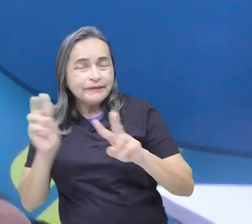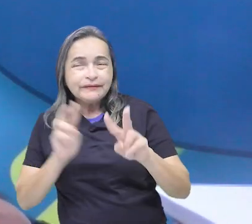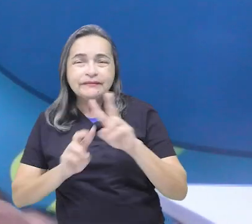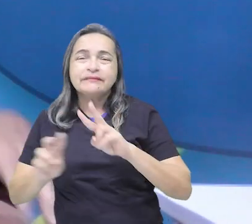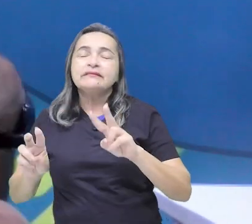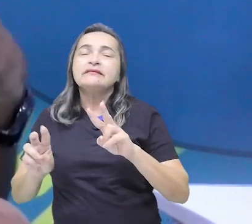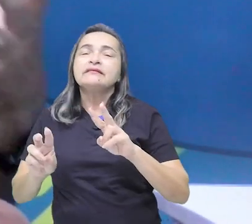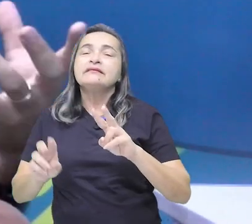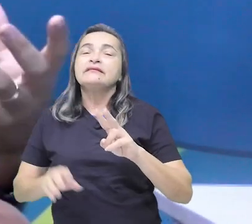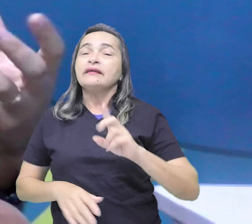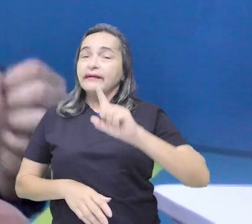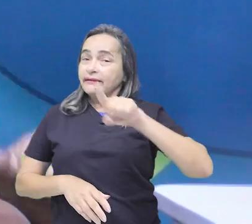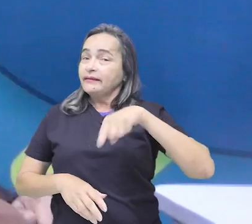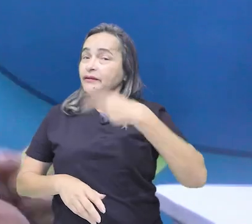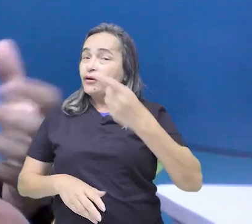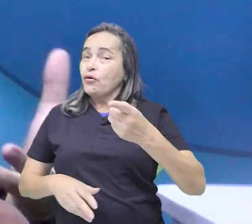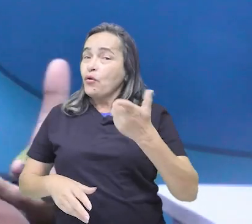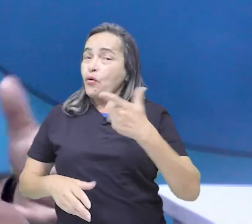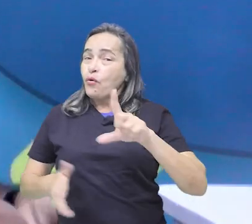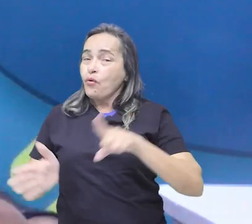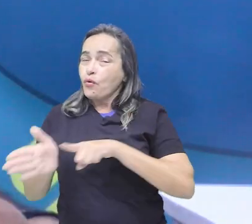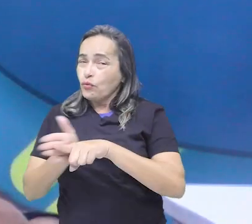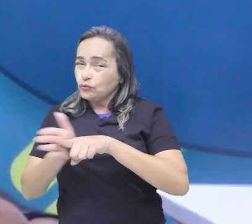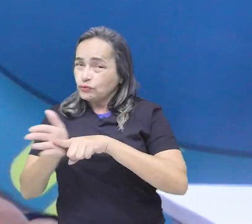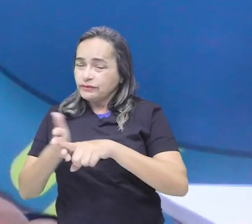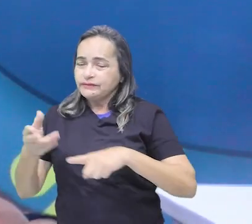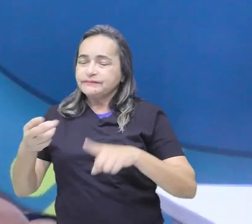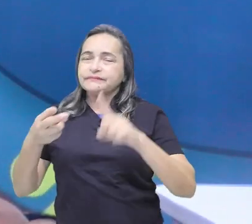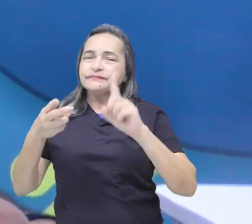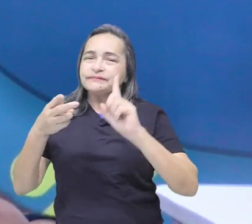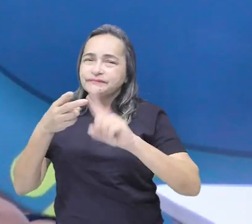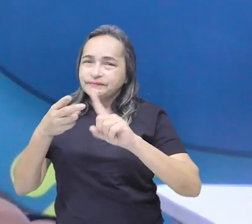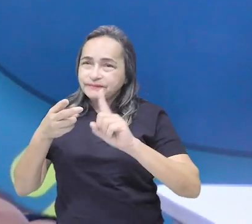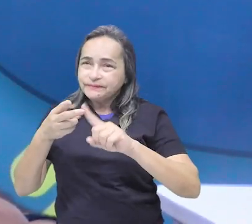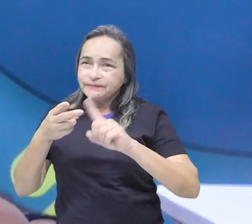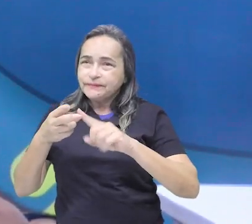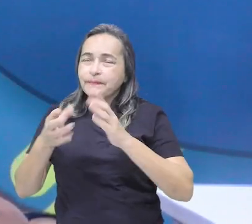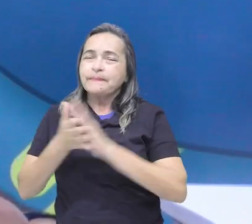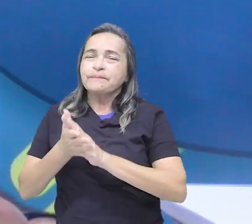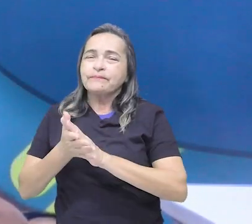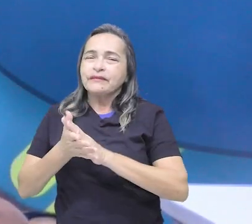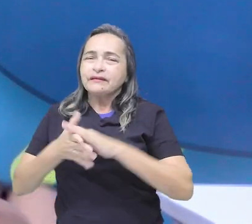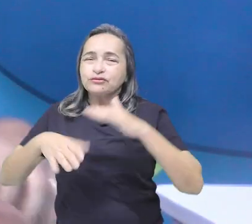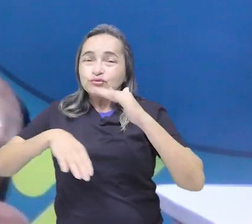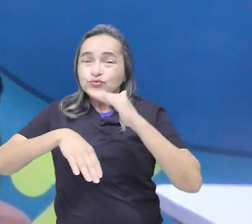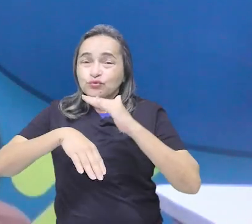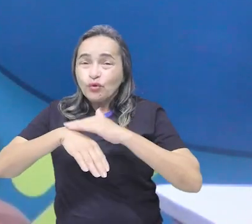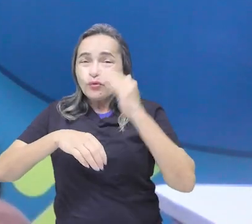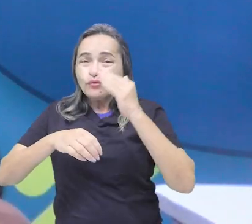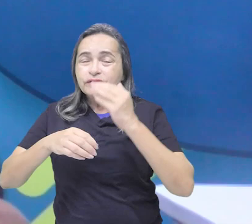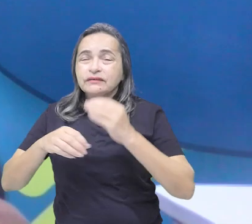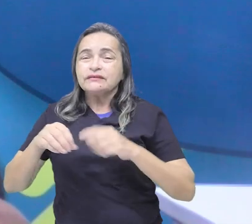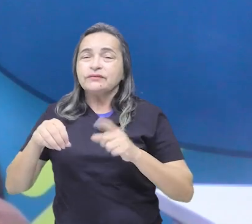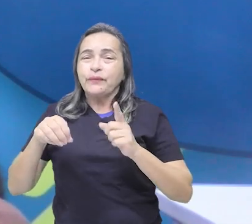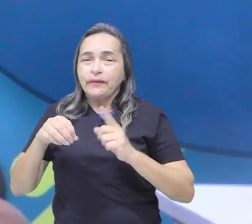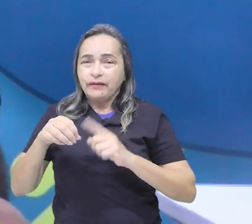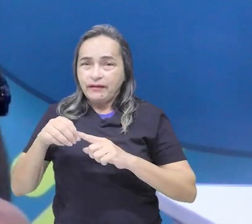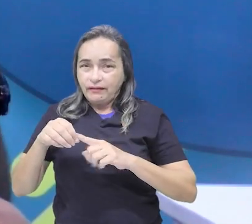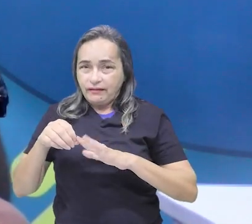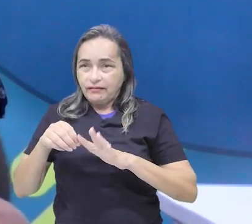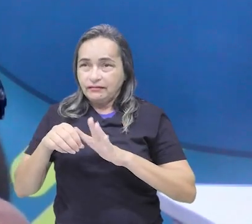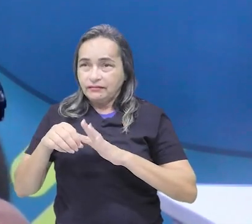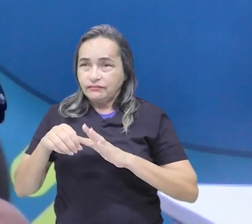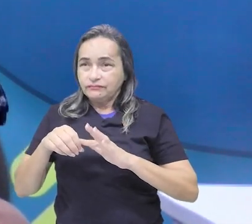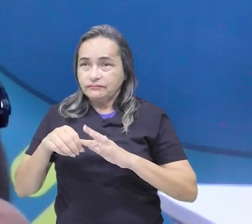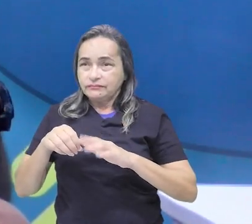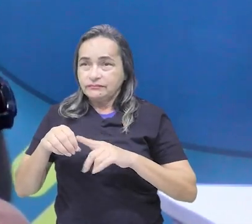se perceber e de se avaliar esse paciente na clínica, que seria o exame de toque retal. O exame de toque, quando a gente